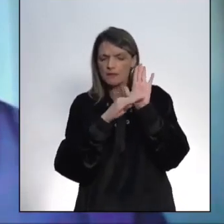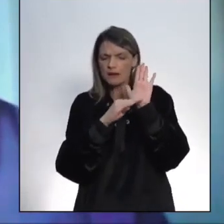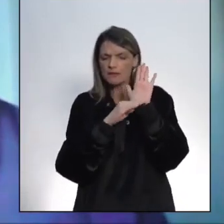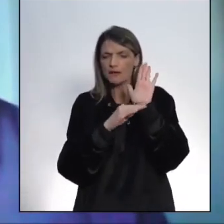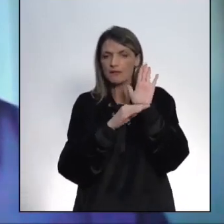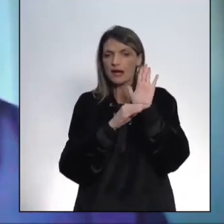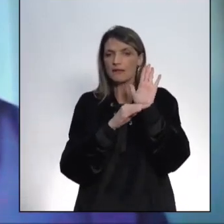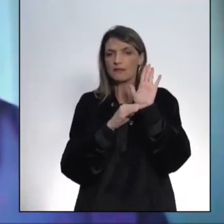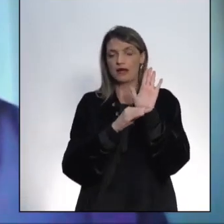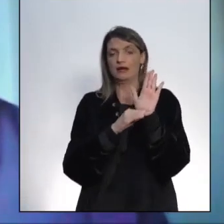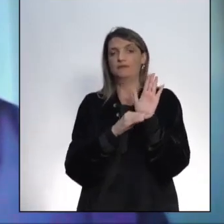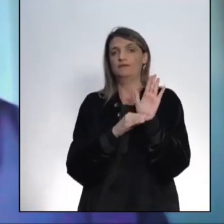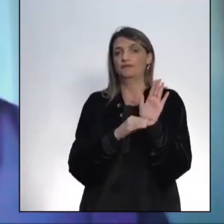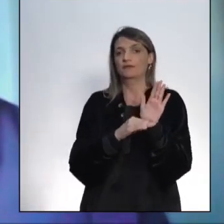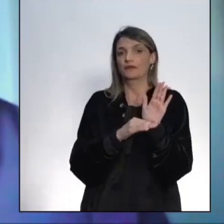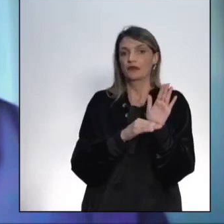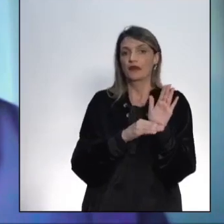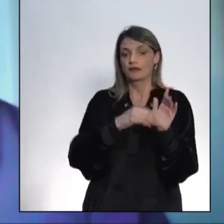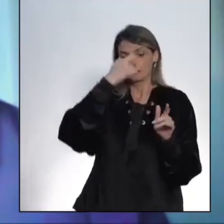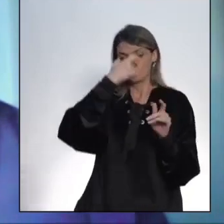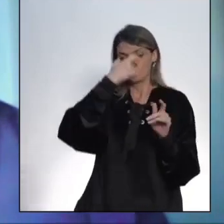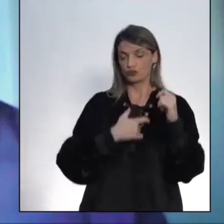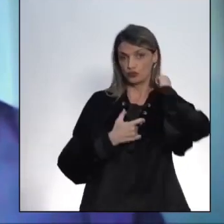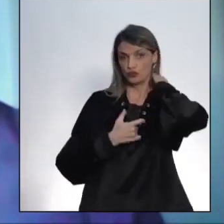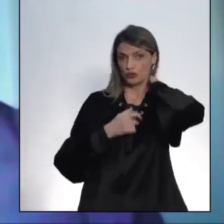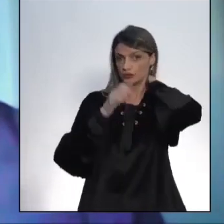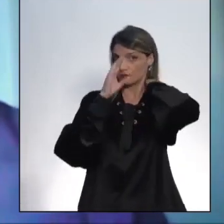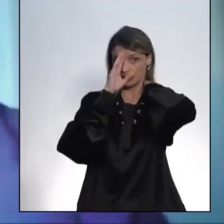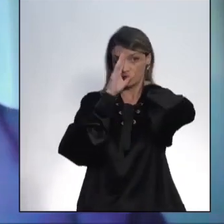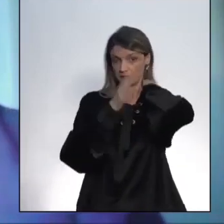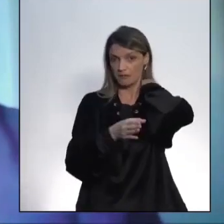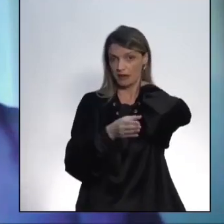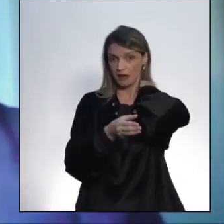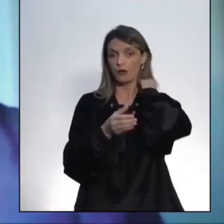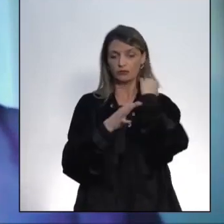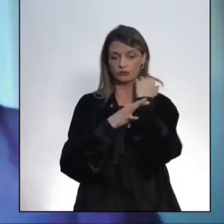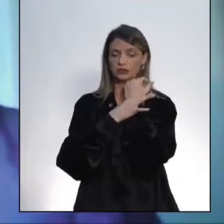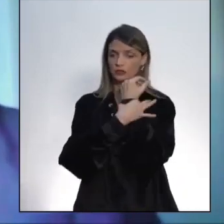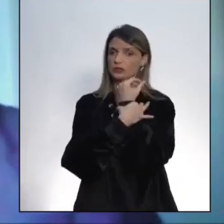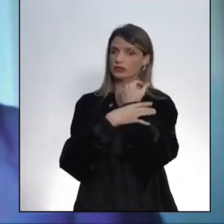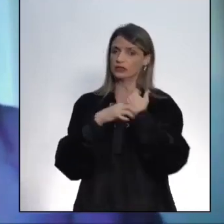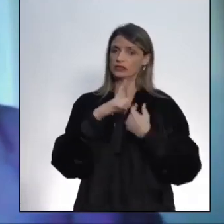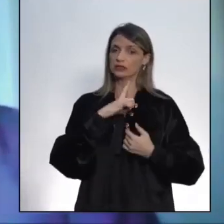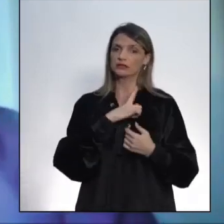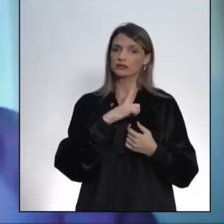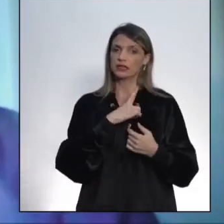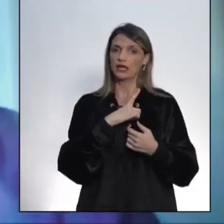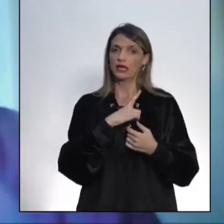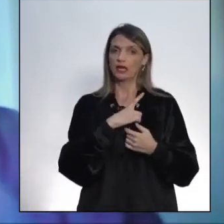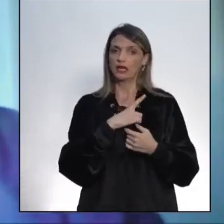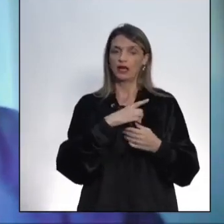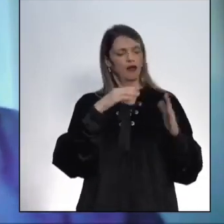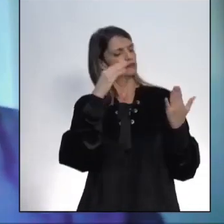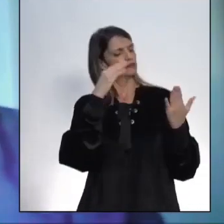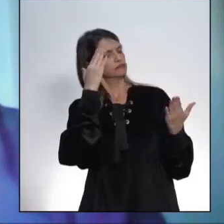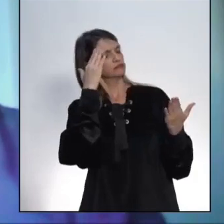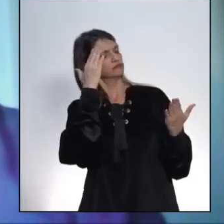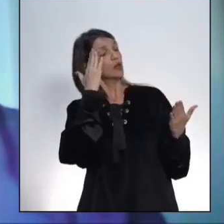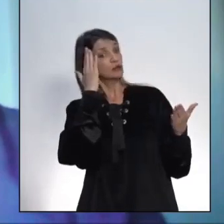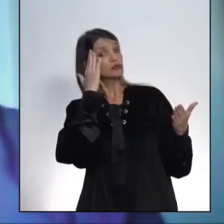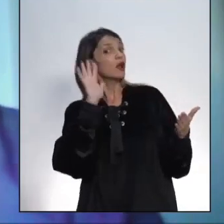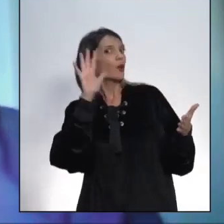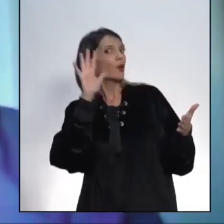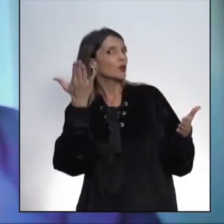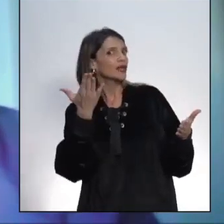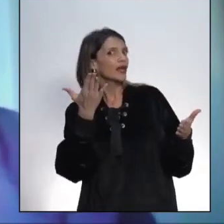pessoa, ao mesmo tempo ela precisa priorizar a pessoa, e ela me dá uma segurança de que eu sei o que vai acontecer nesse dia, né? Eu